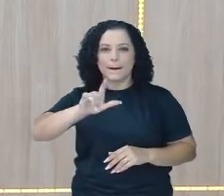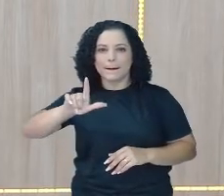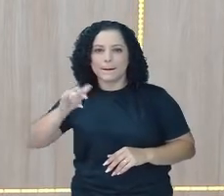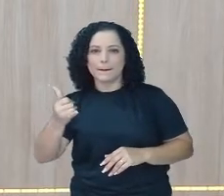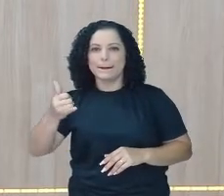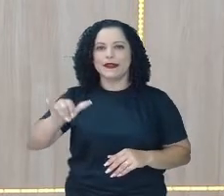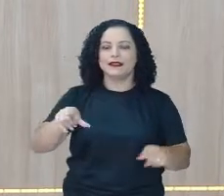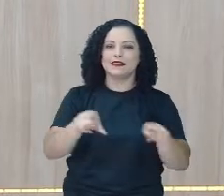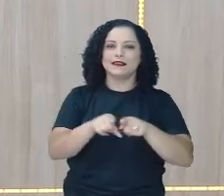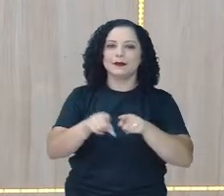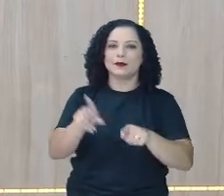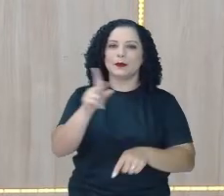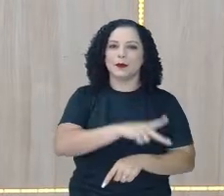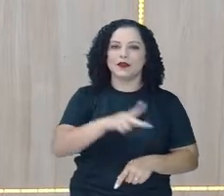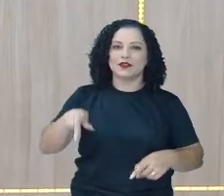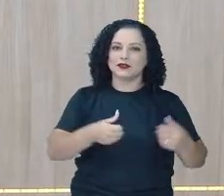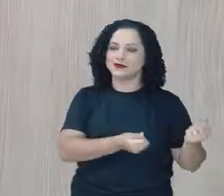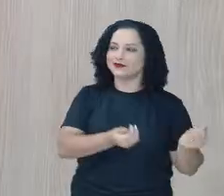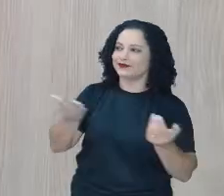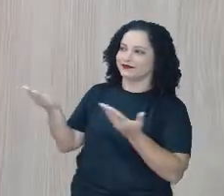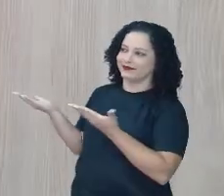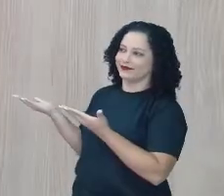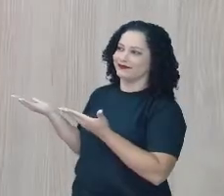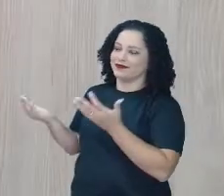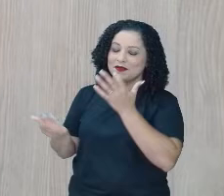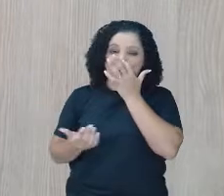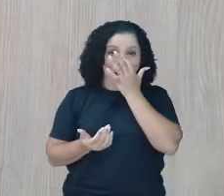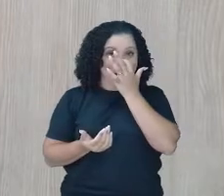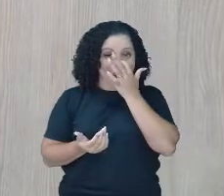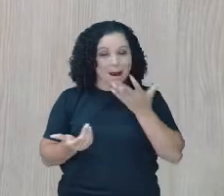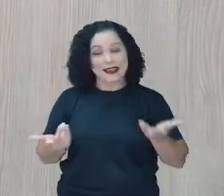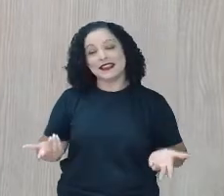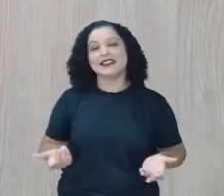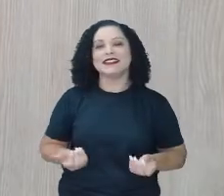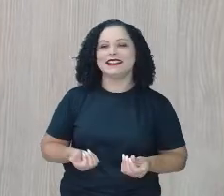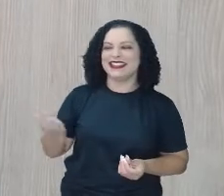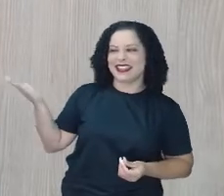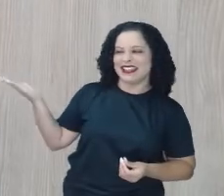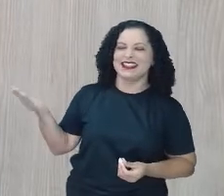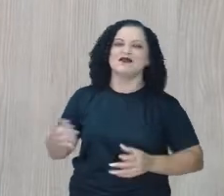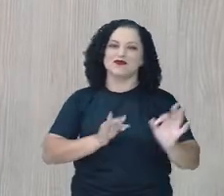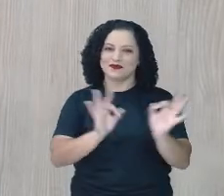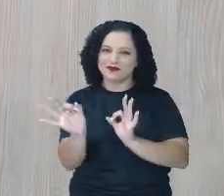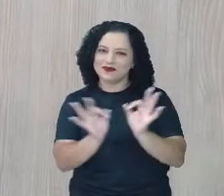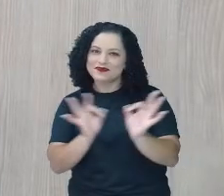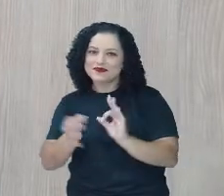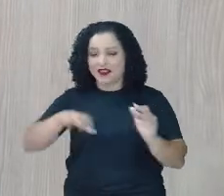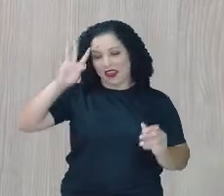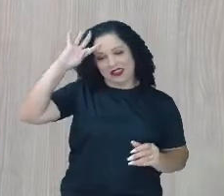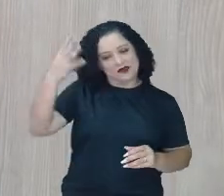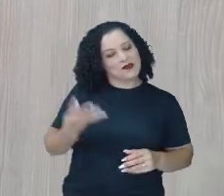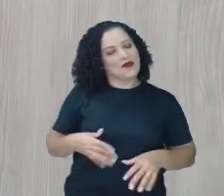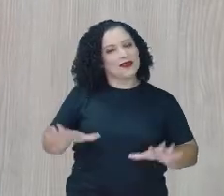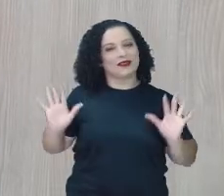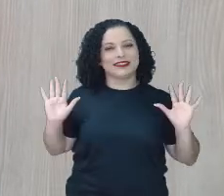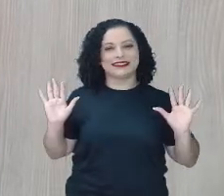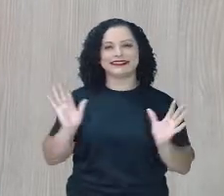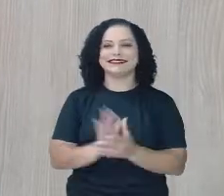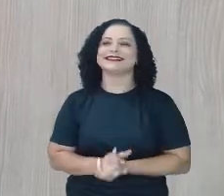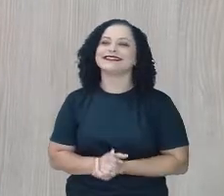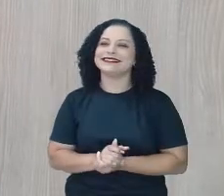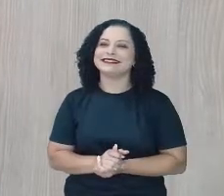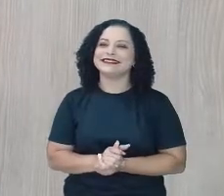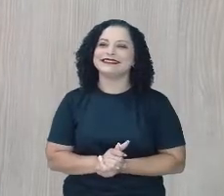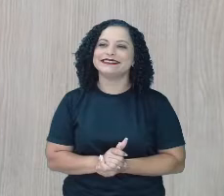gente. O professor André Riceliano está aqui com a gente, como quem diz, ele que fez esse trem aí, ele que resolva, tá ligado? Pois